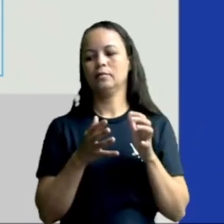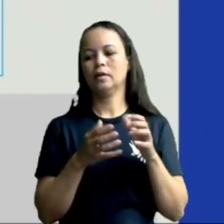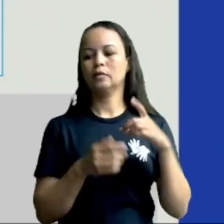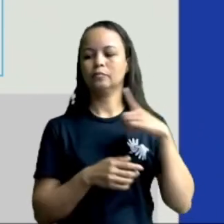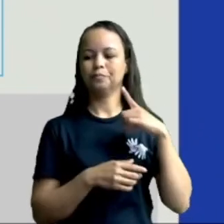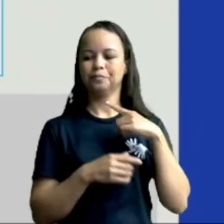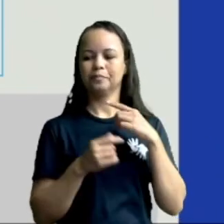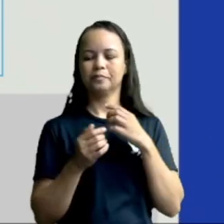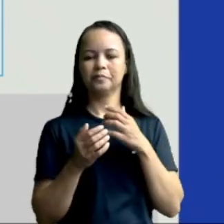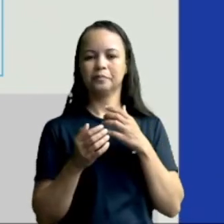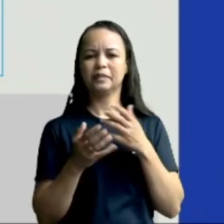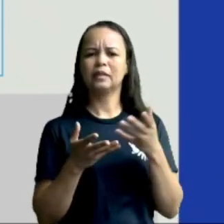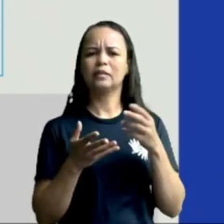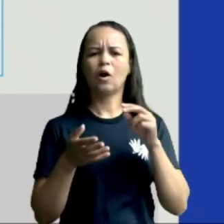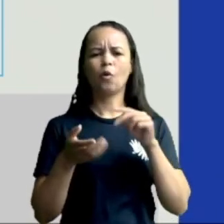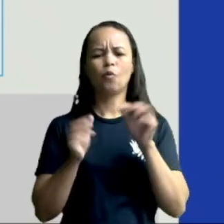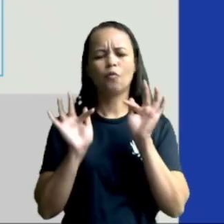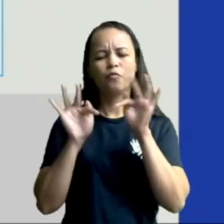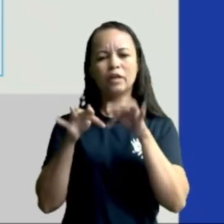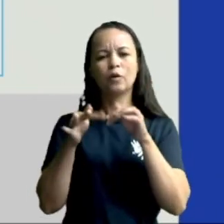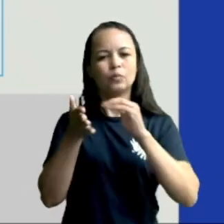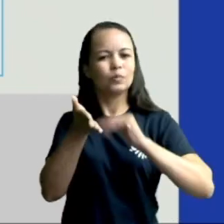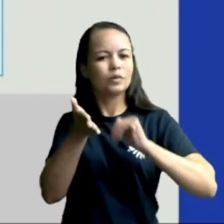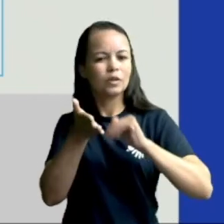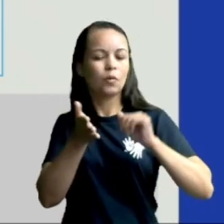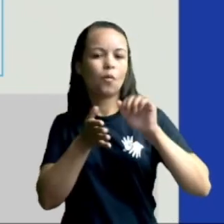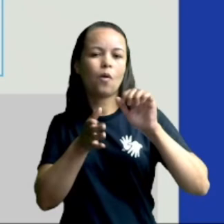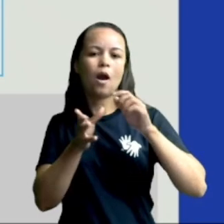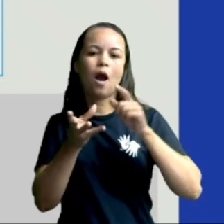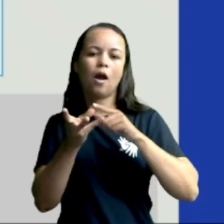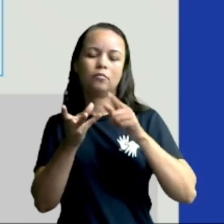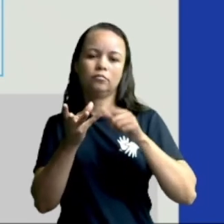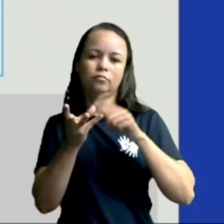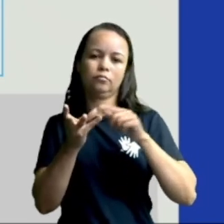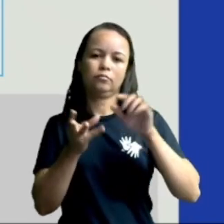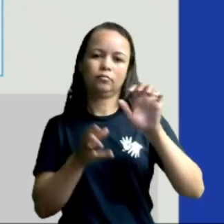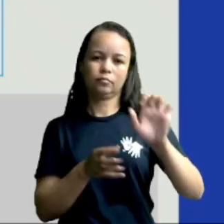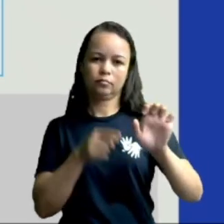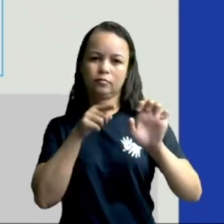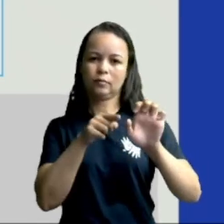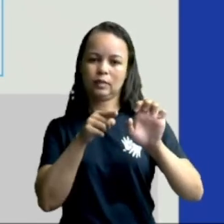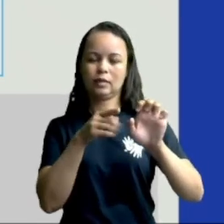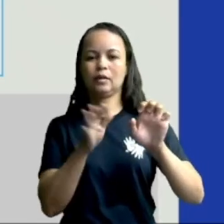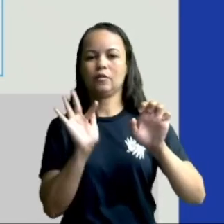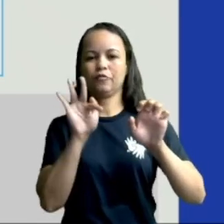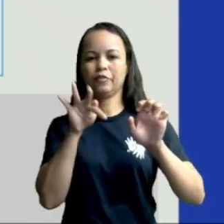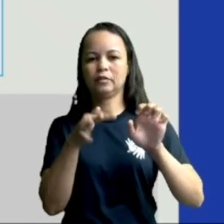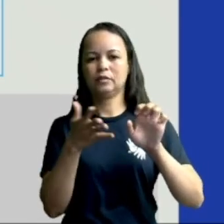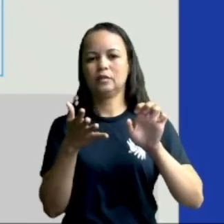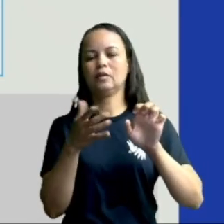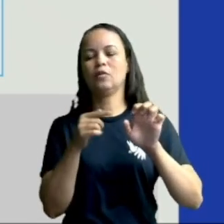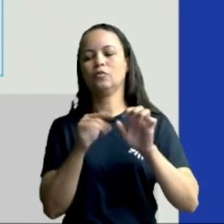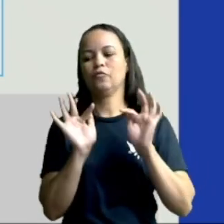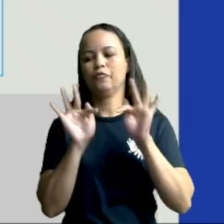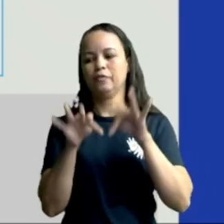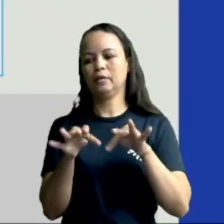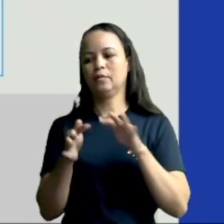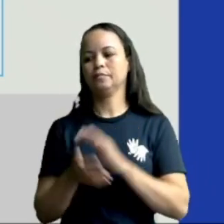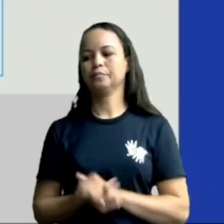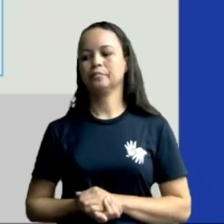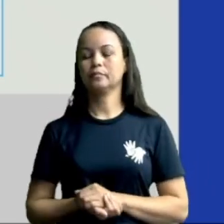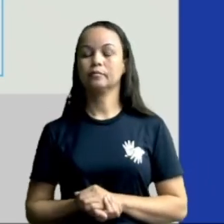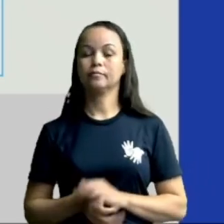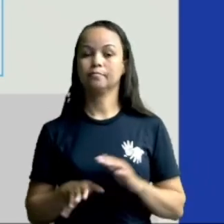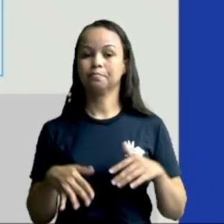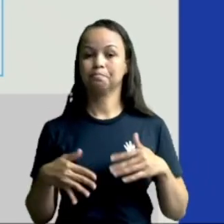a terminação. O que a gente fez aí foi tirar a vogal do infinitivo, que é essa vogalzinha do final, que